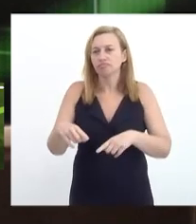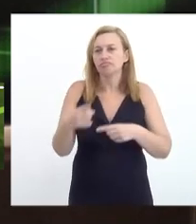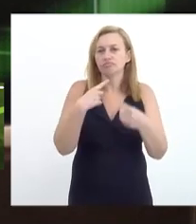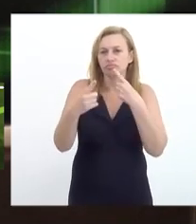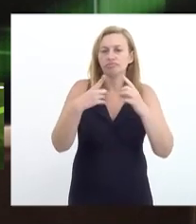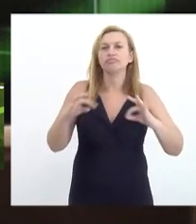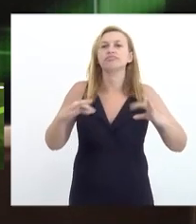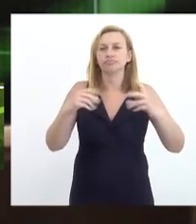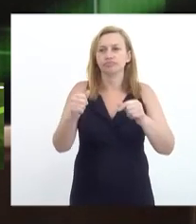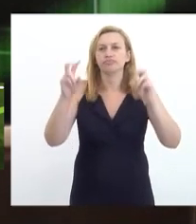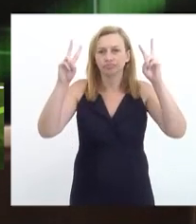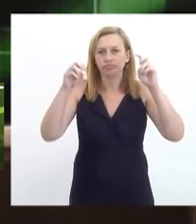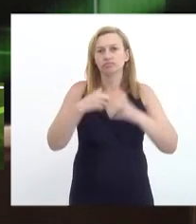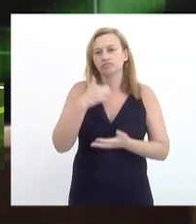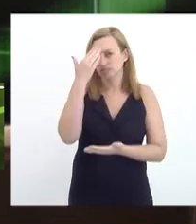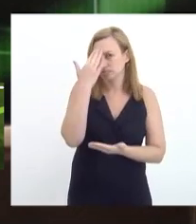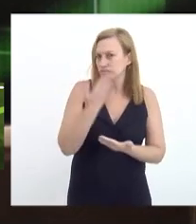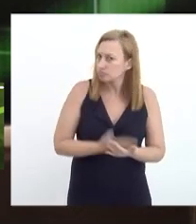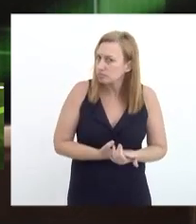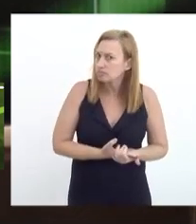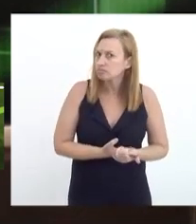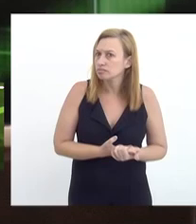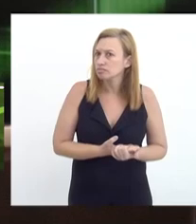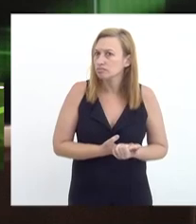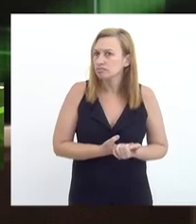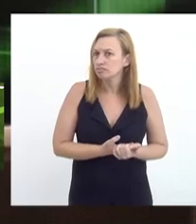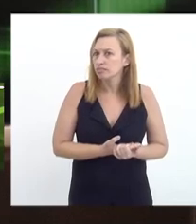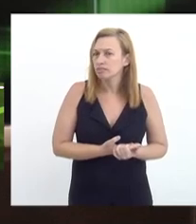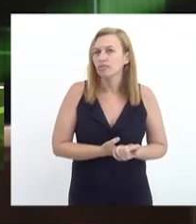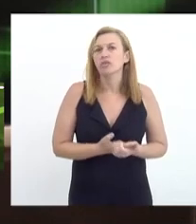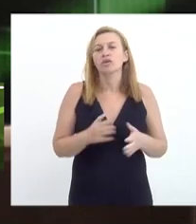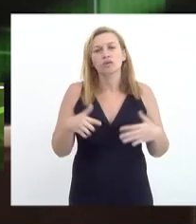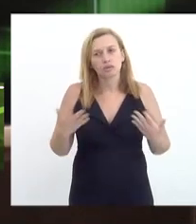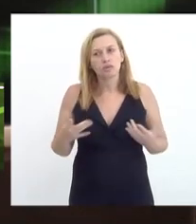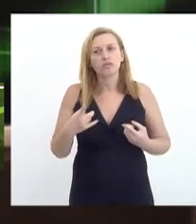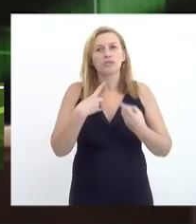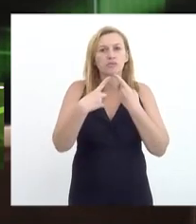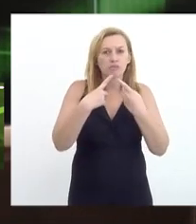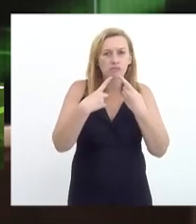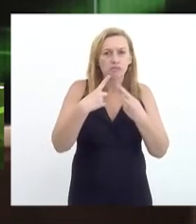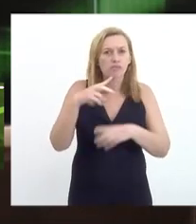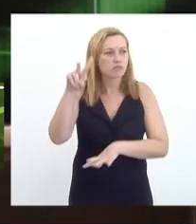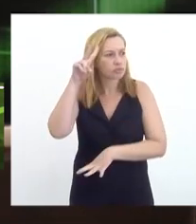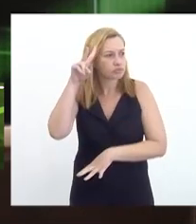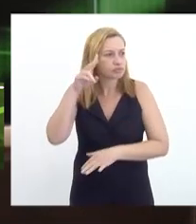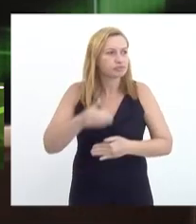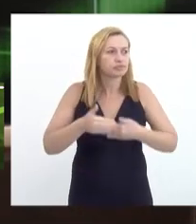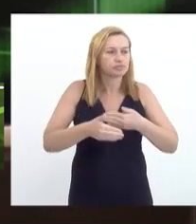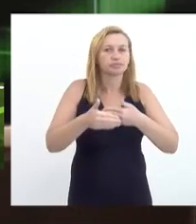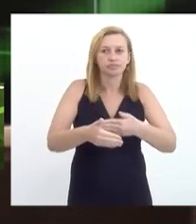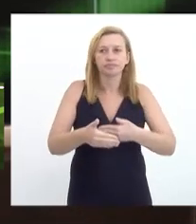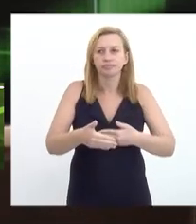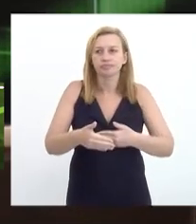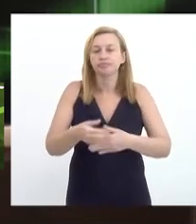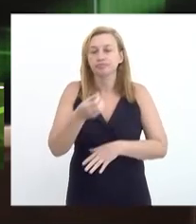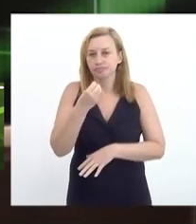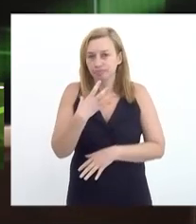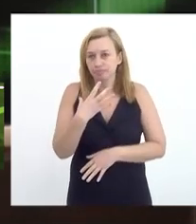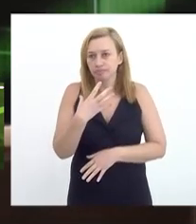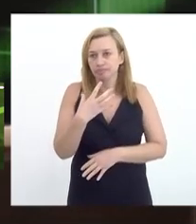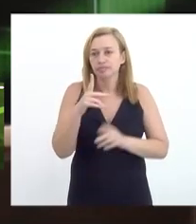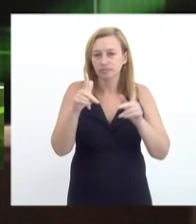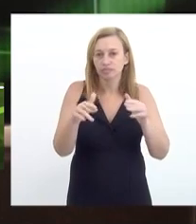matérias Porque acredito eu Quando a gente For discutir Segunda-feira Que nós vamos avançar Bem Como